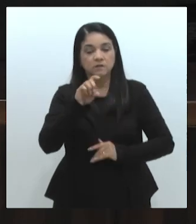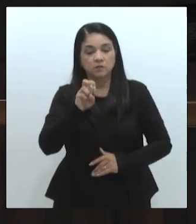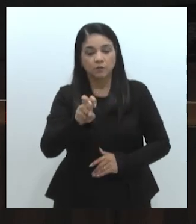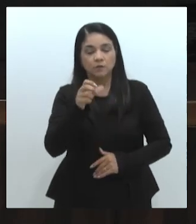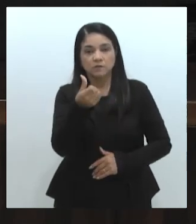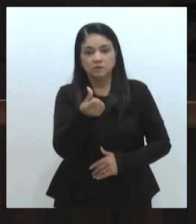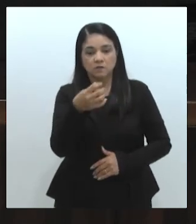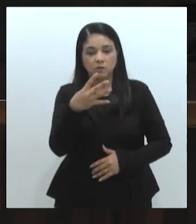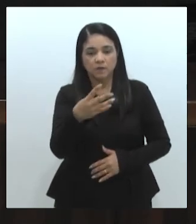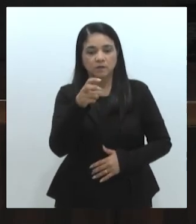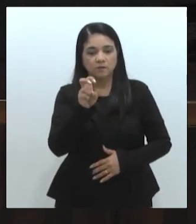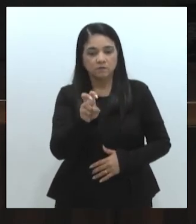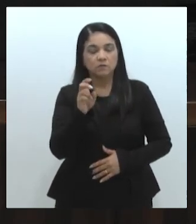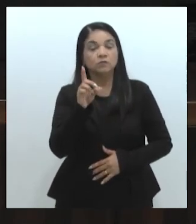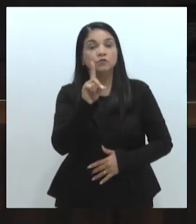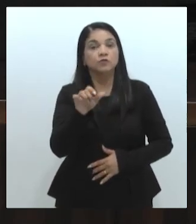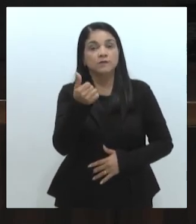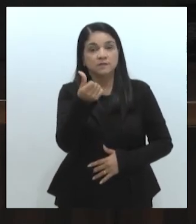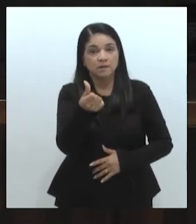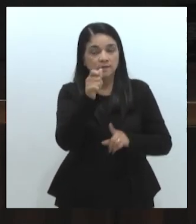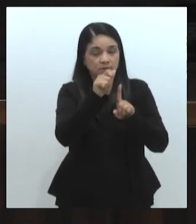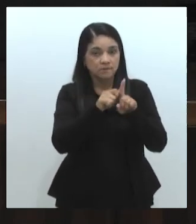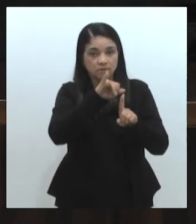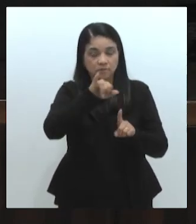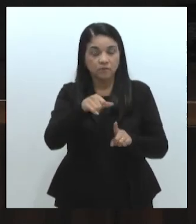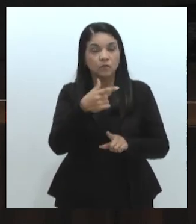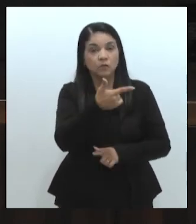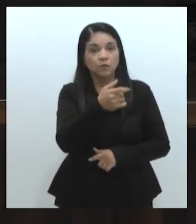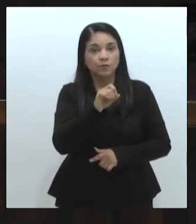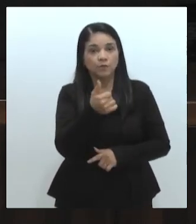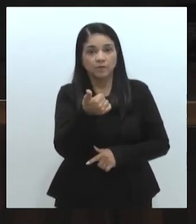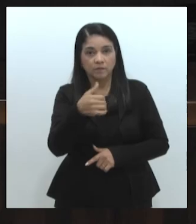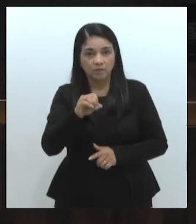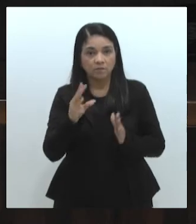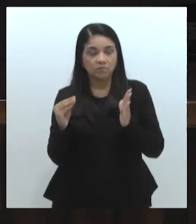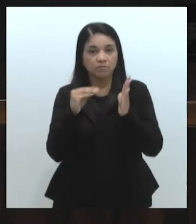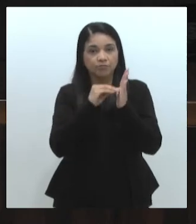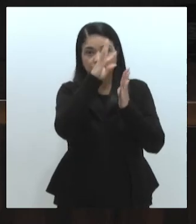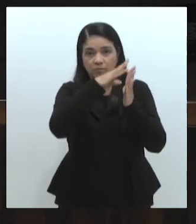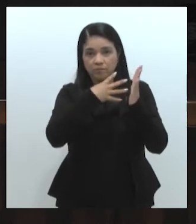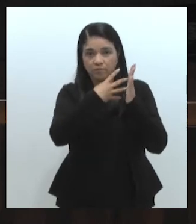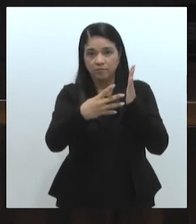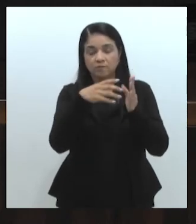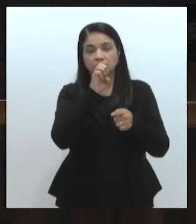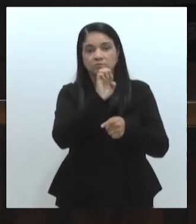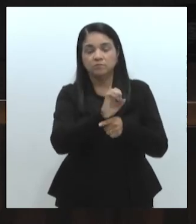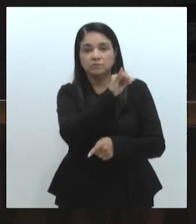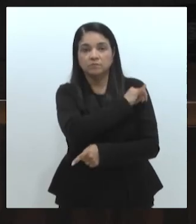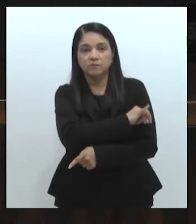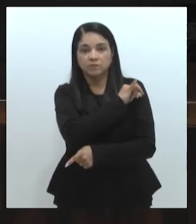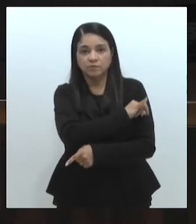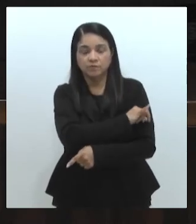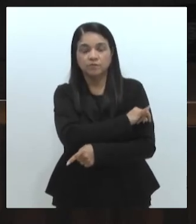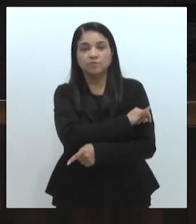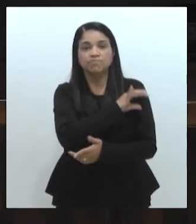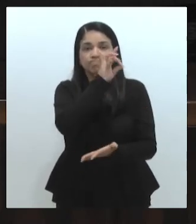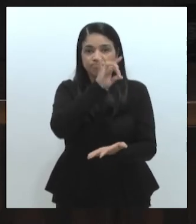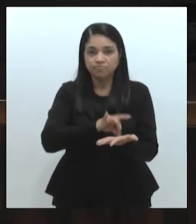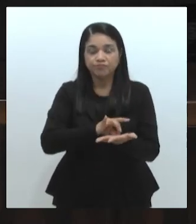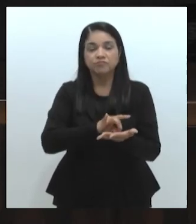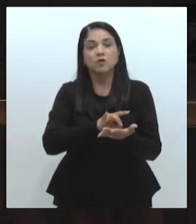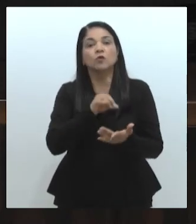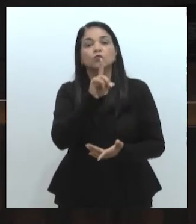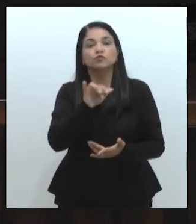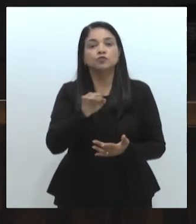5.645, de 6 de janeiro de 2010, para instituir no calendário oficial do Estado do Rio de Janeiro o Dia dos Jovens